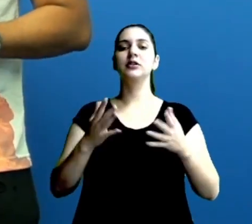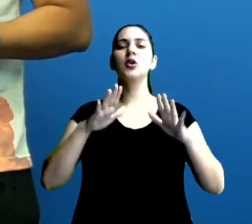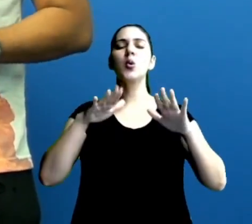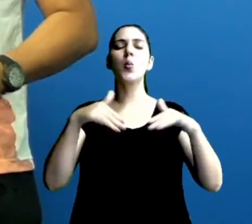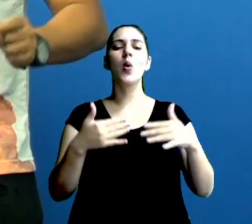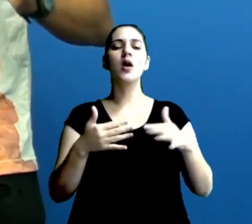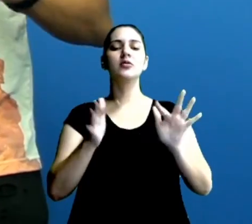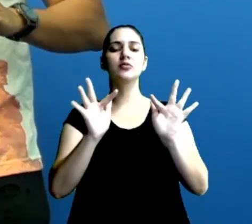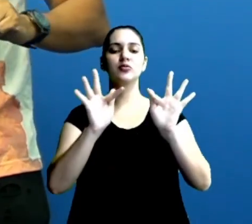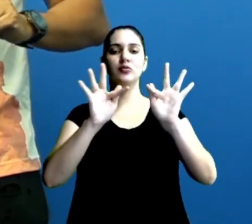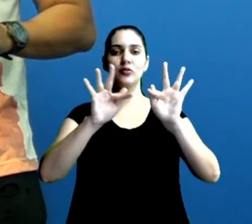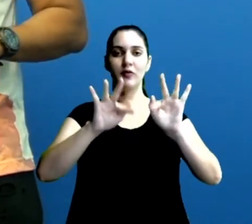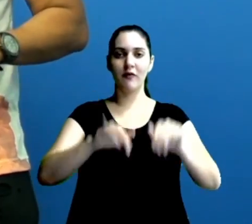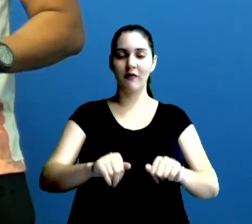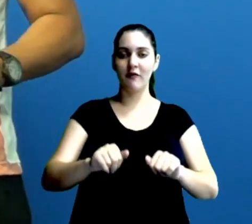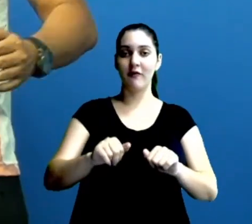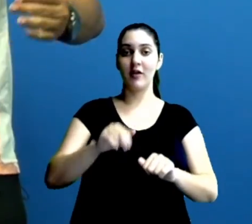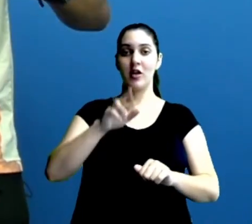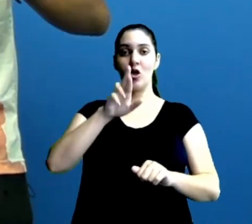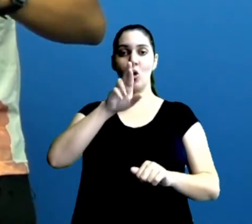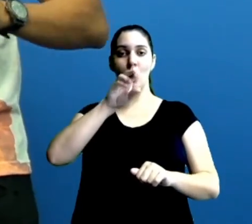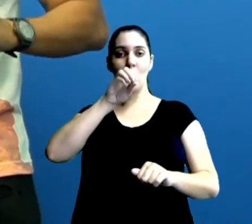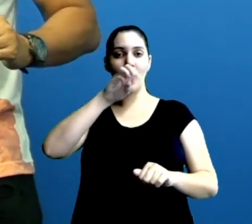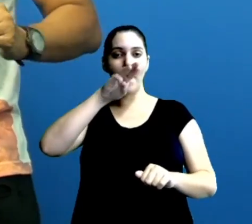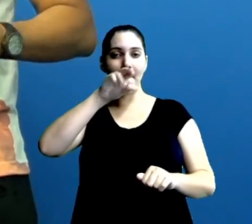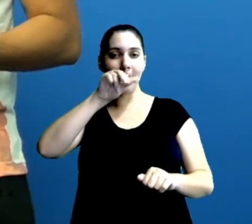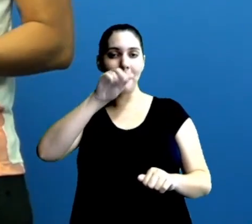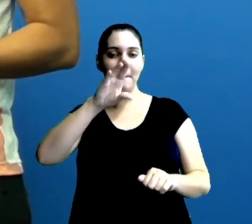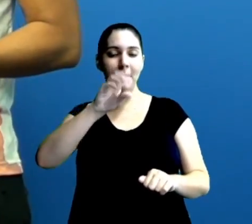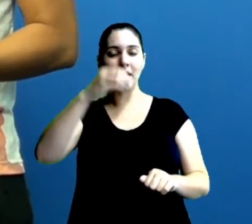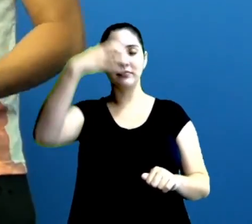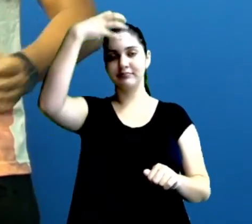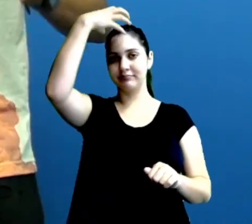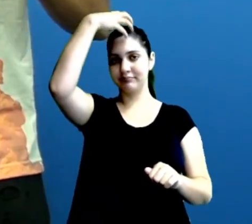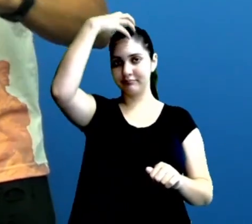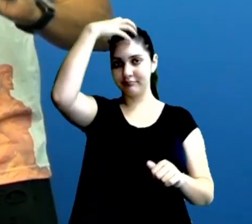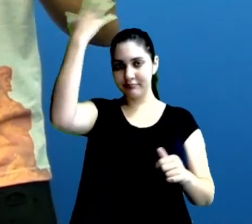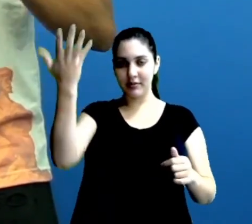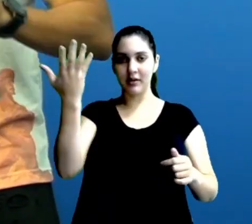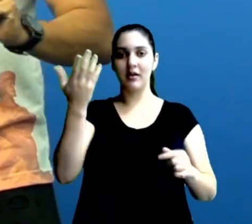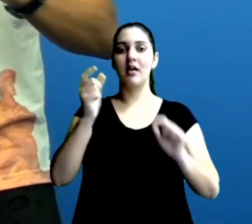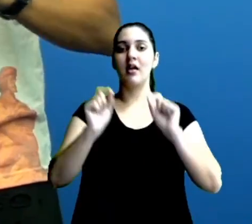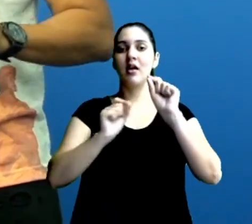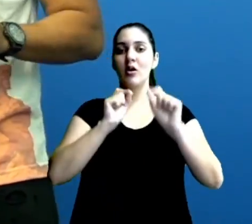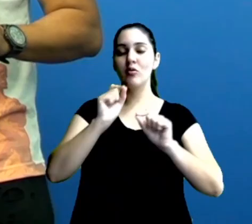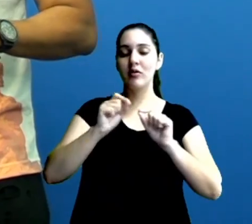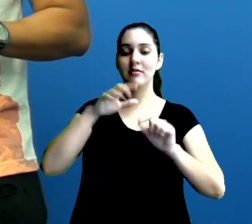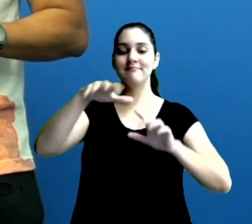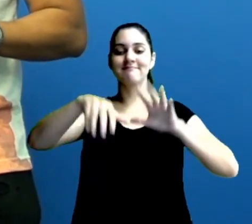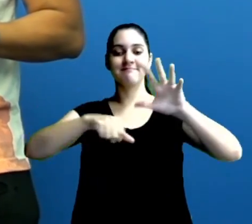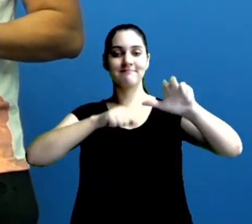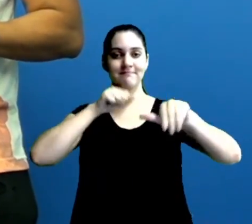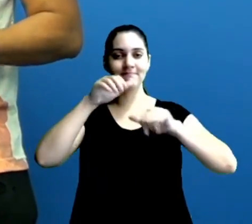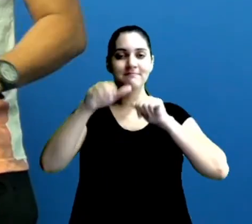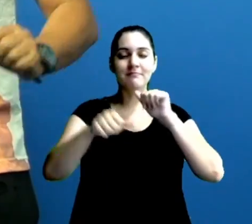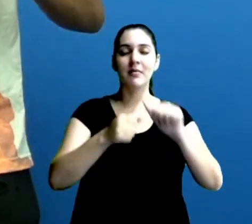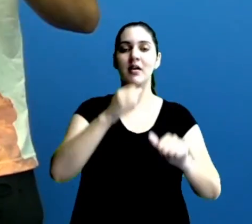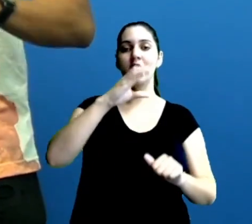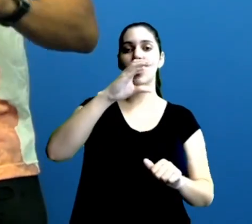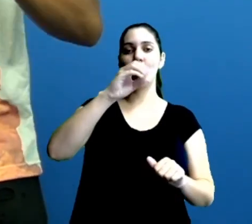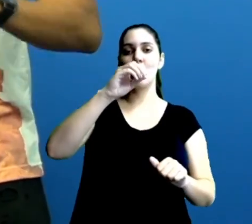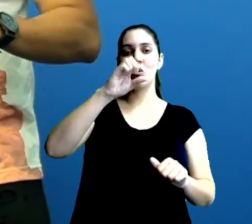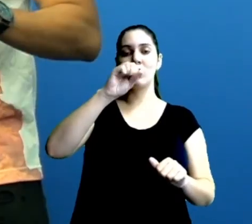Império Romano, que um dos motivos da derrocada do Império Romano vai ser a tomada de Constantinopla pelos